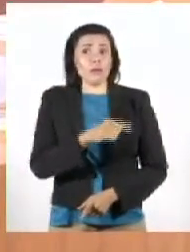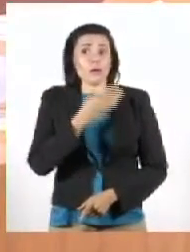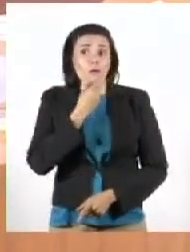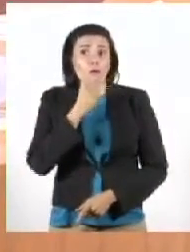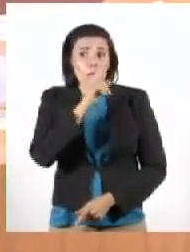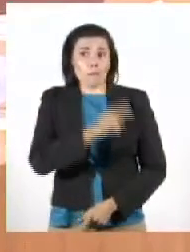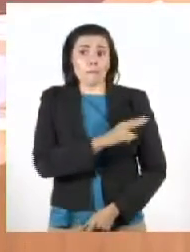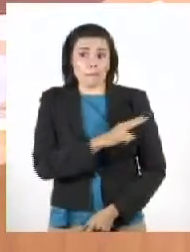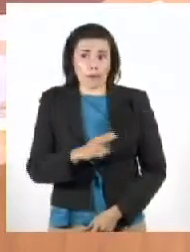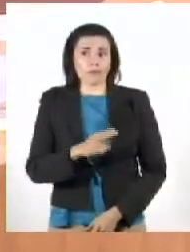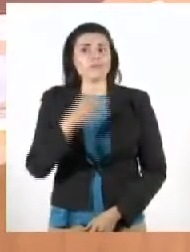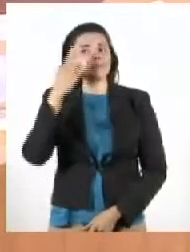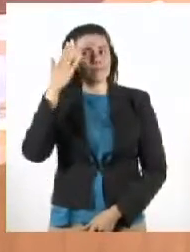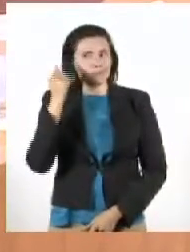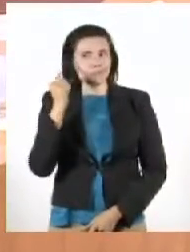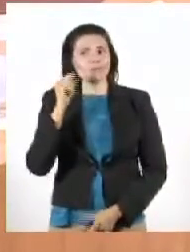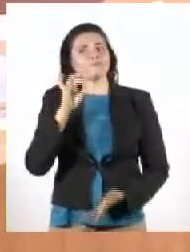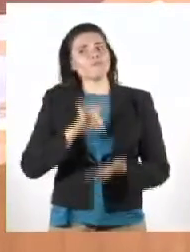Tomo essa atitude